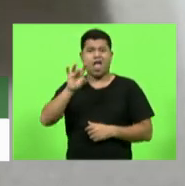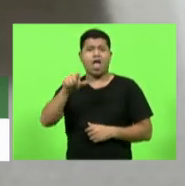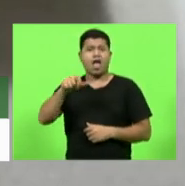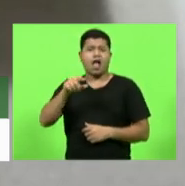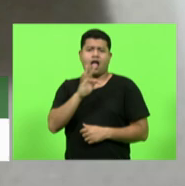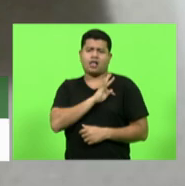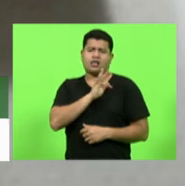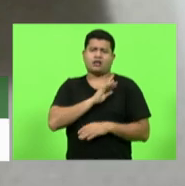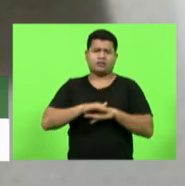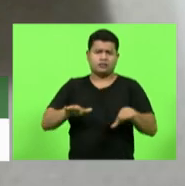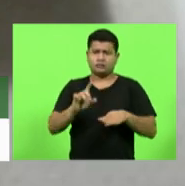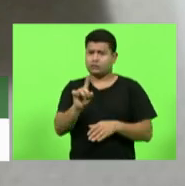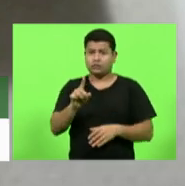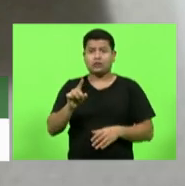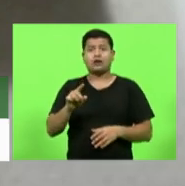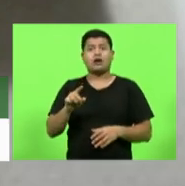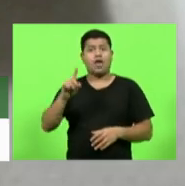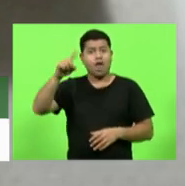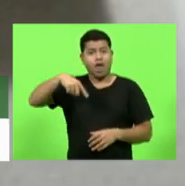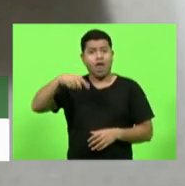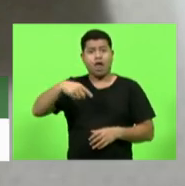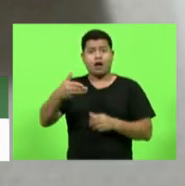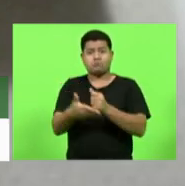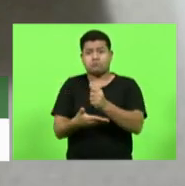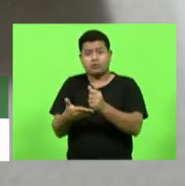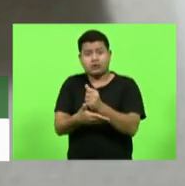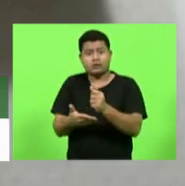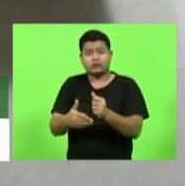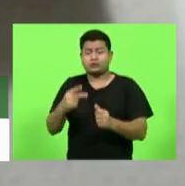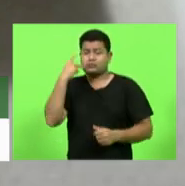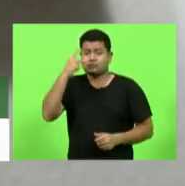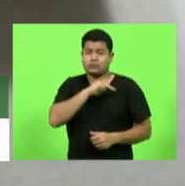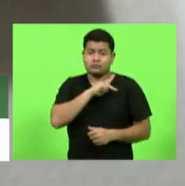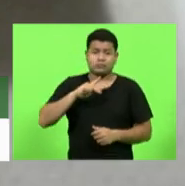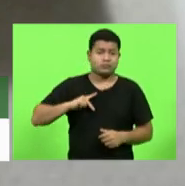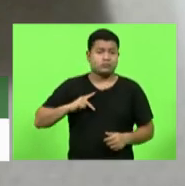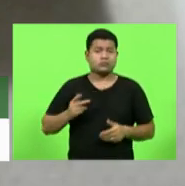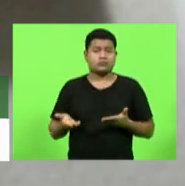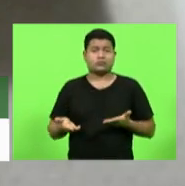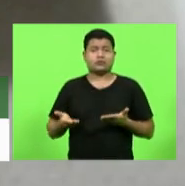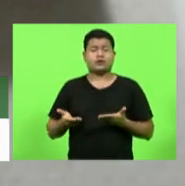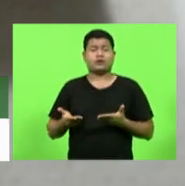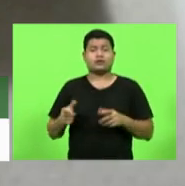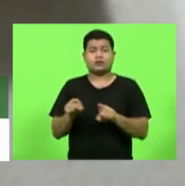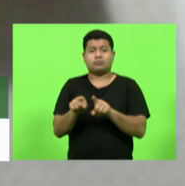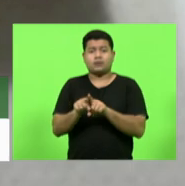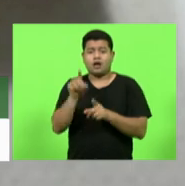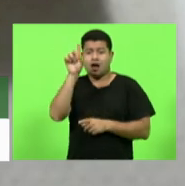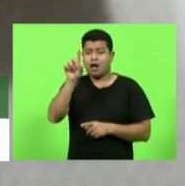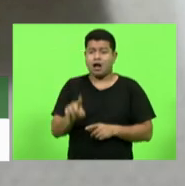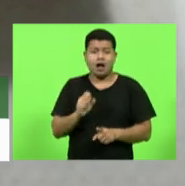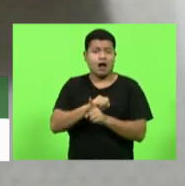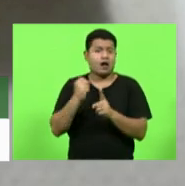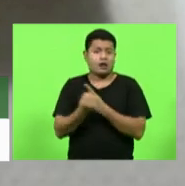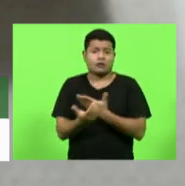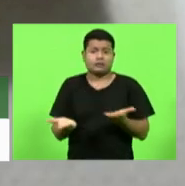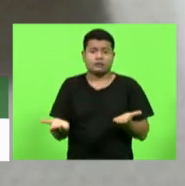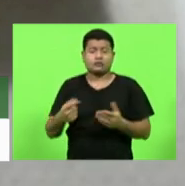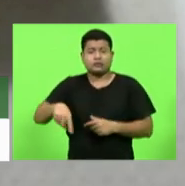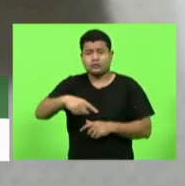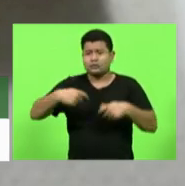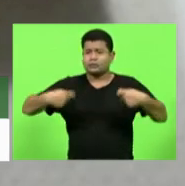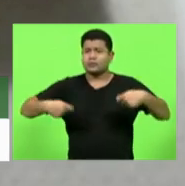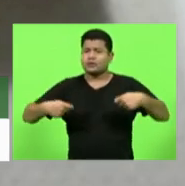é uma questão que toca no coração da política pública, no coração dos direitos sociais. Nós precisamos discutir,